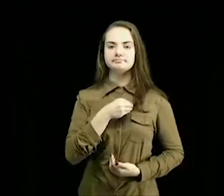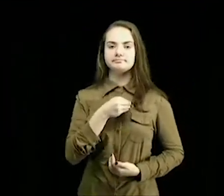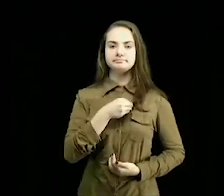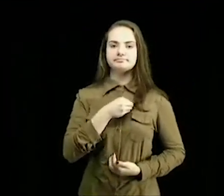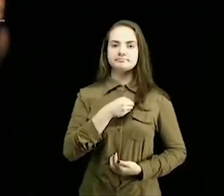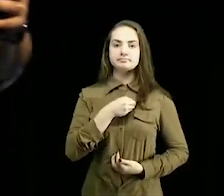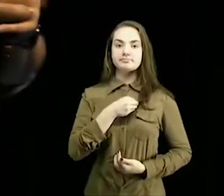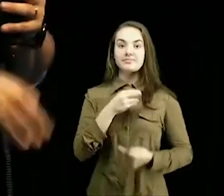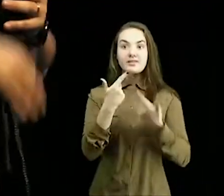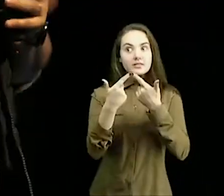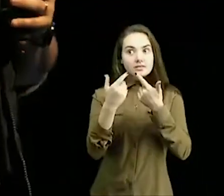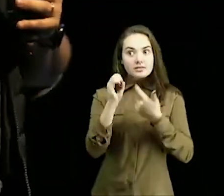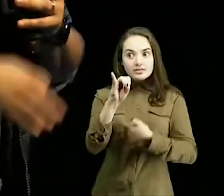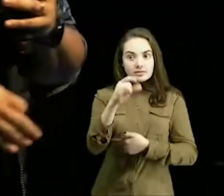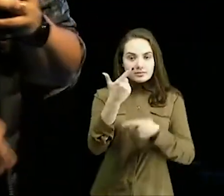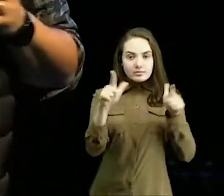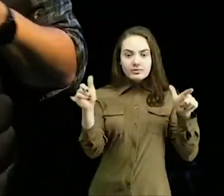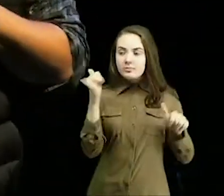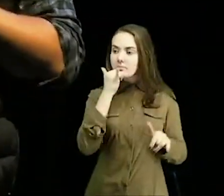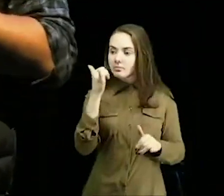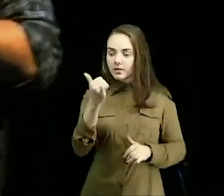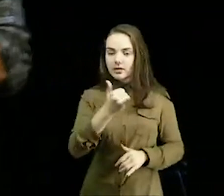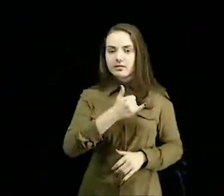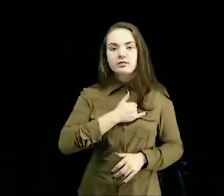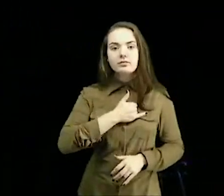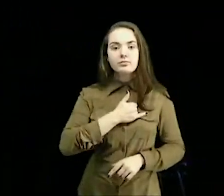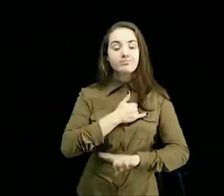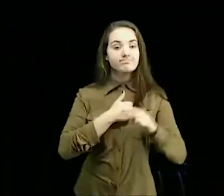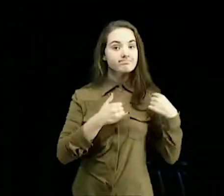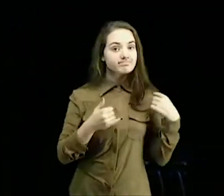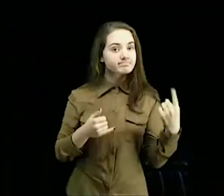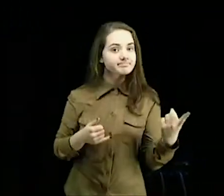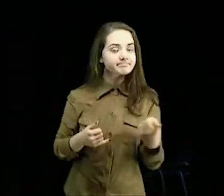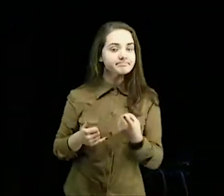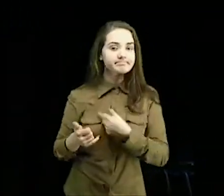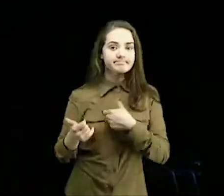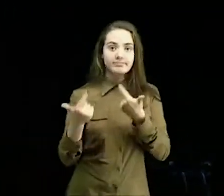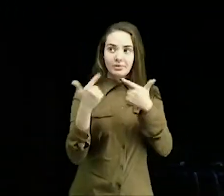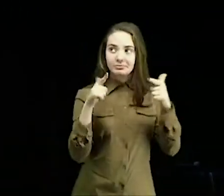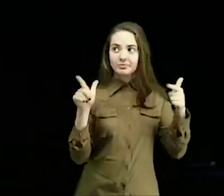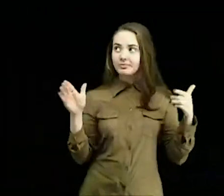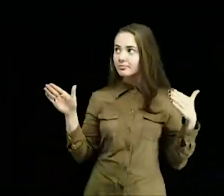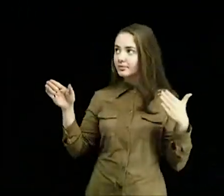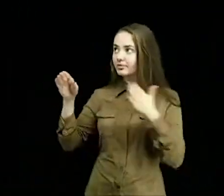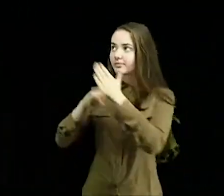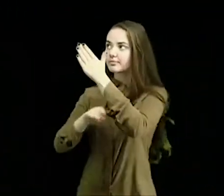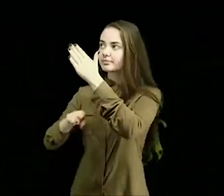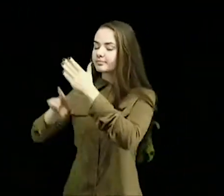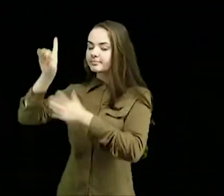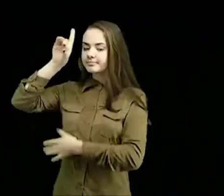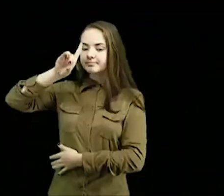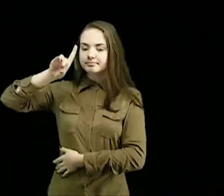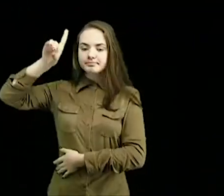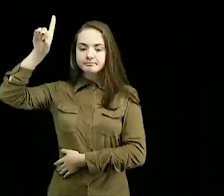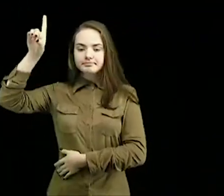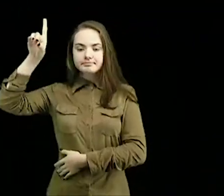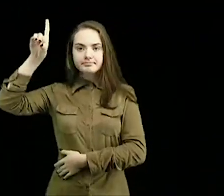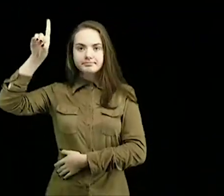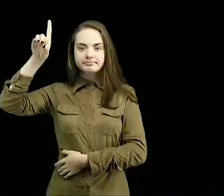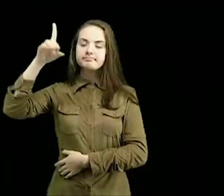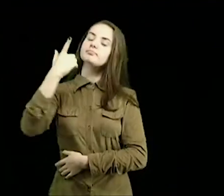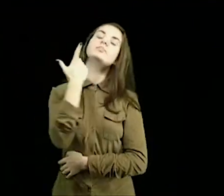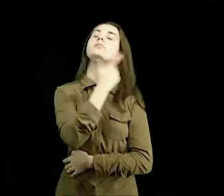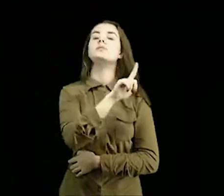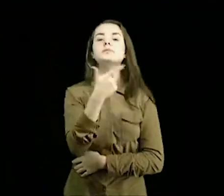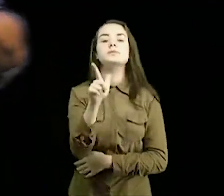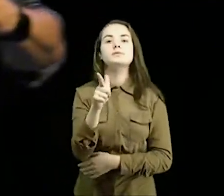E sem perdão de pecados, nós não temos acesso a Deus. Não